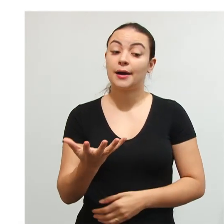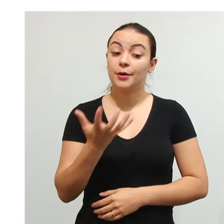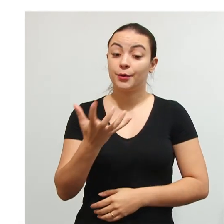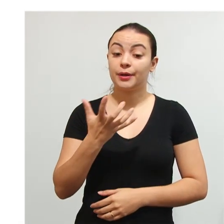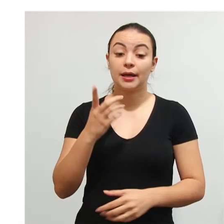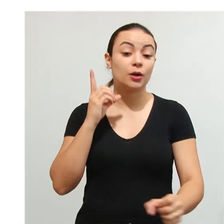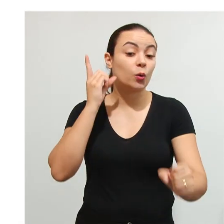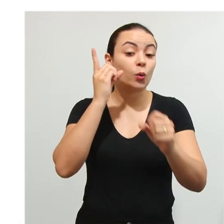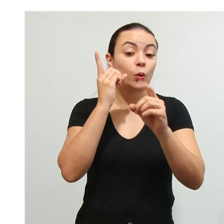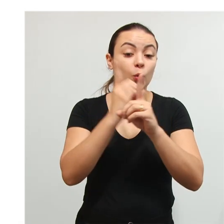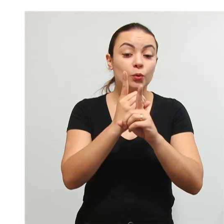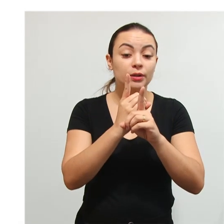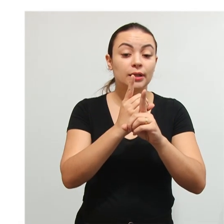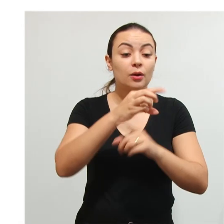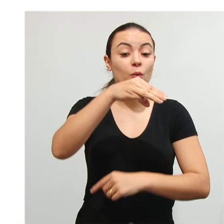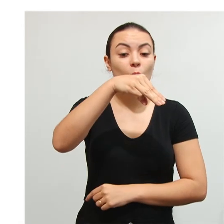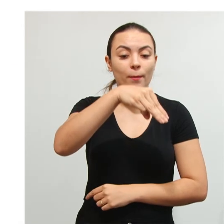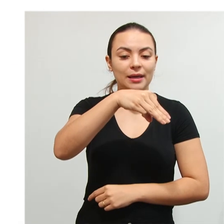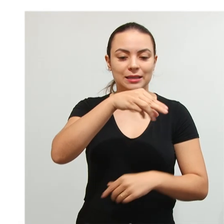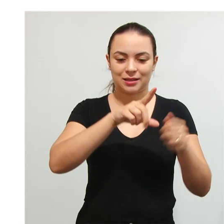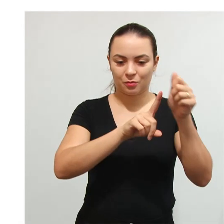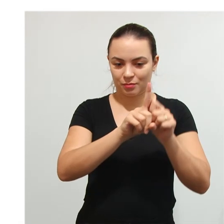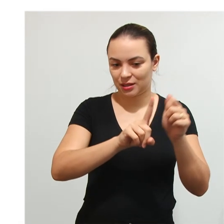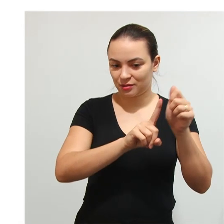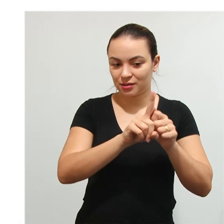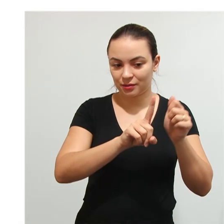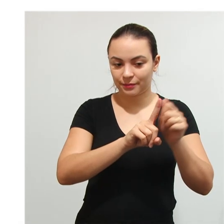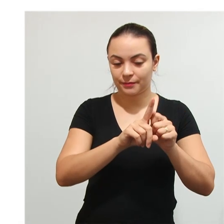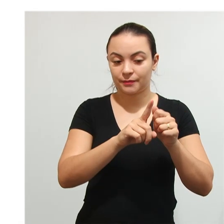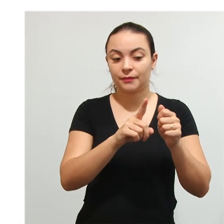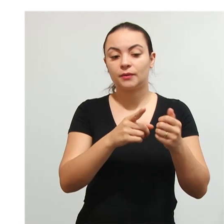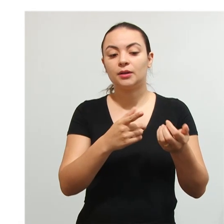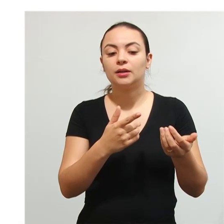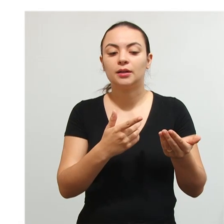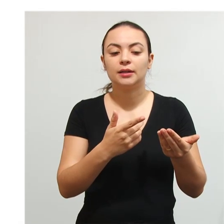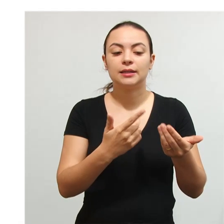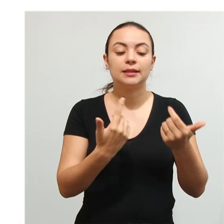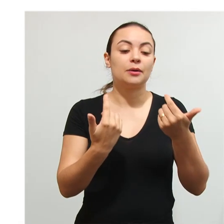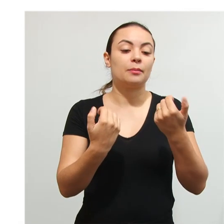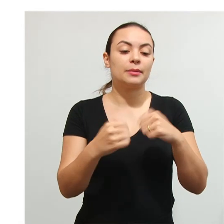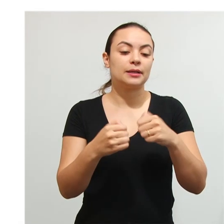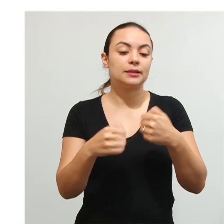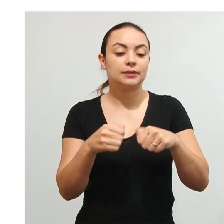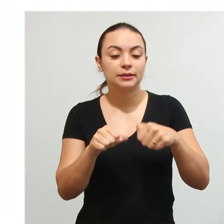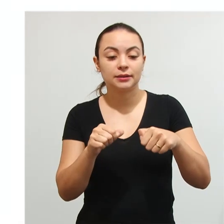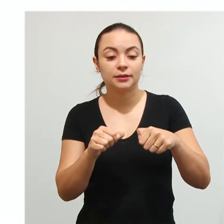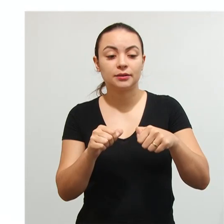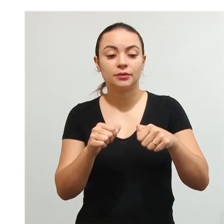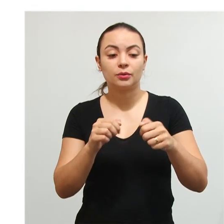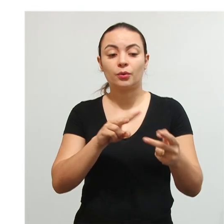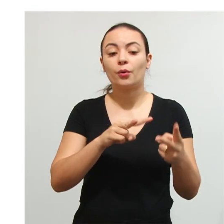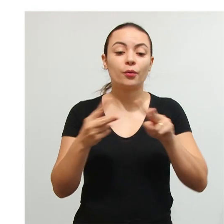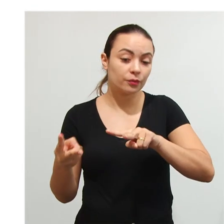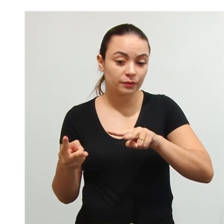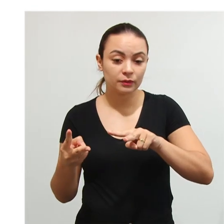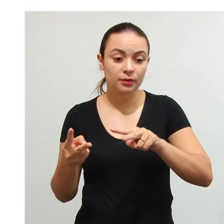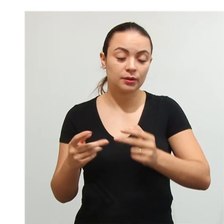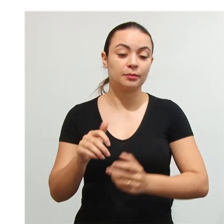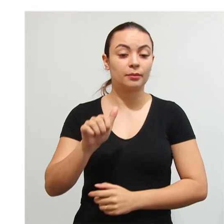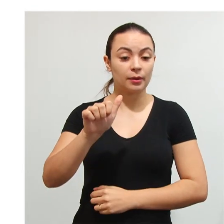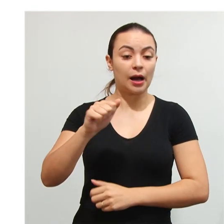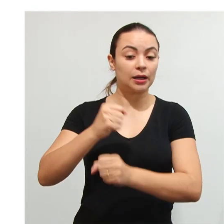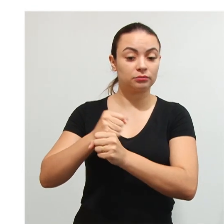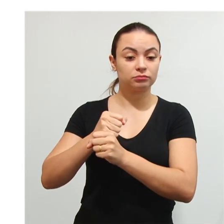mensal a partir de uma taxa anual eu vou usar a segunda forma então com isso